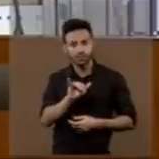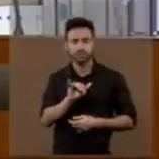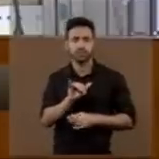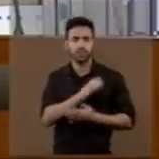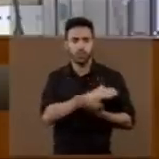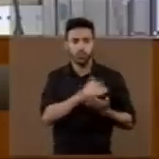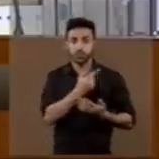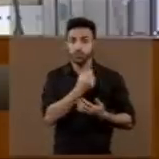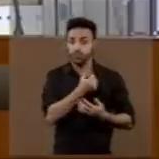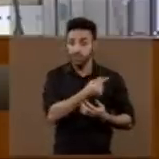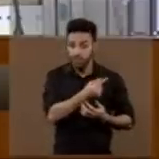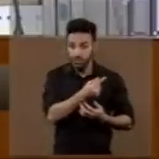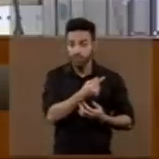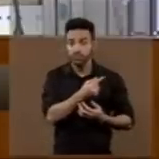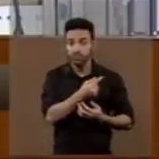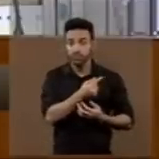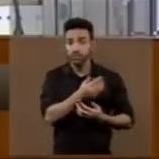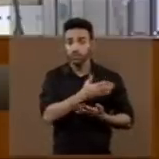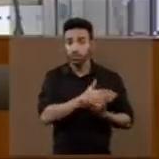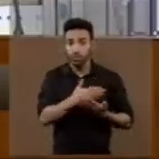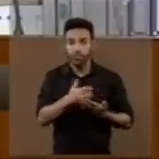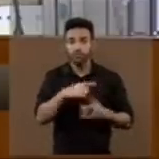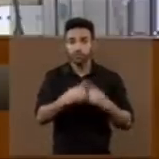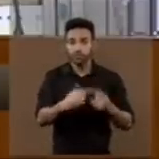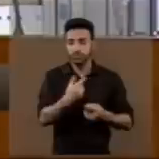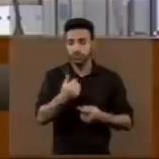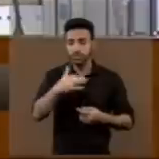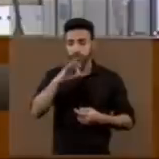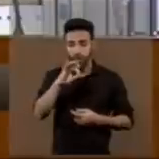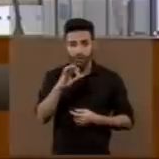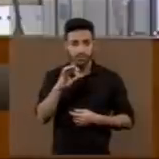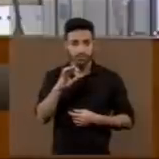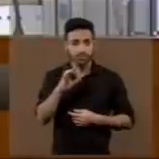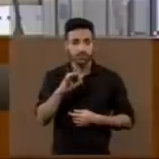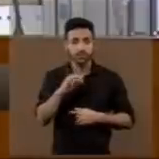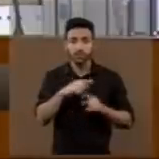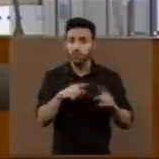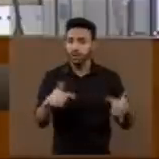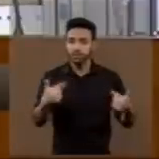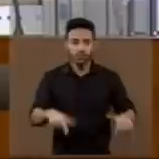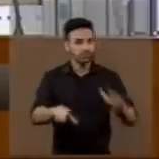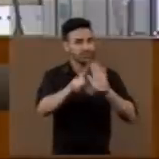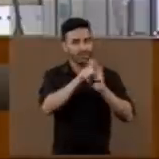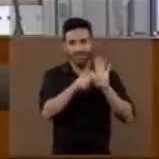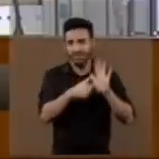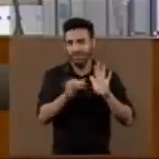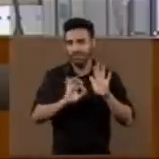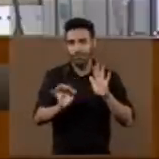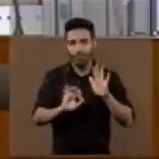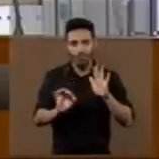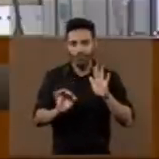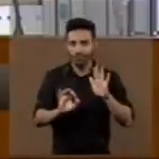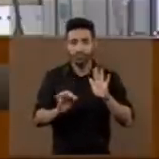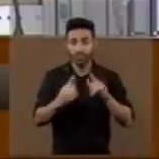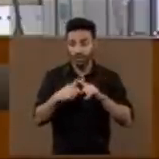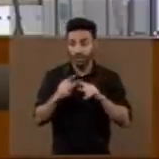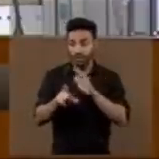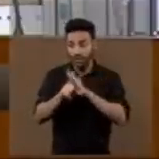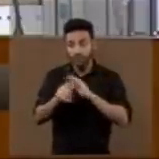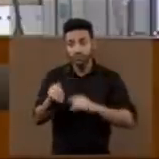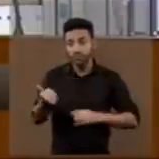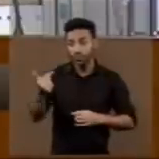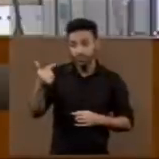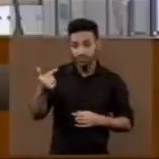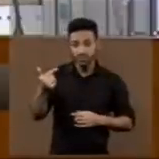em 2007, cujo início de julgamento foi em 2010, quando sequer existia a Lei 2.715, nós precisaríamos